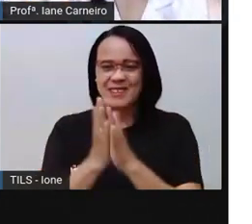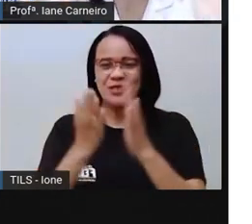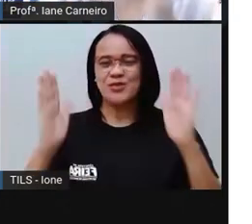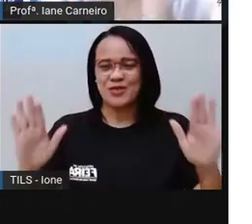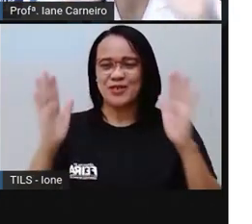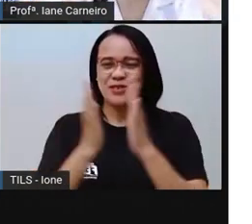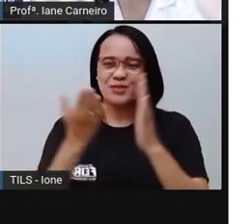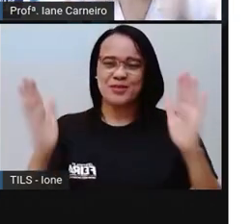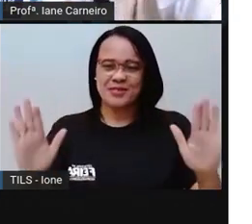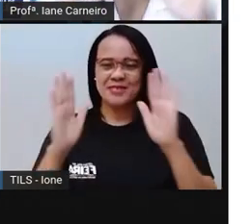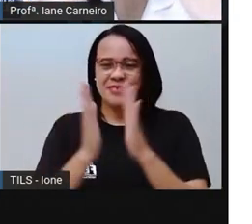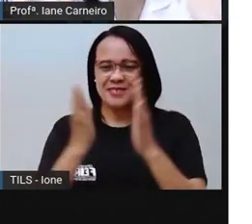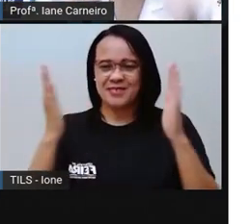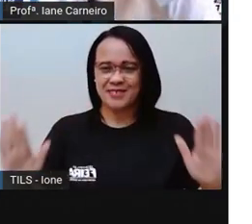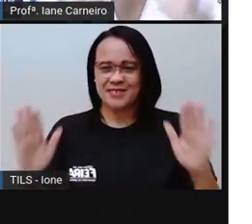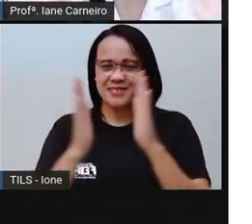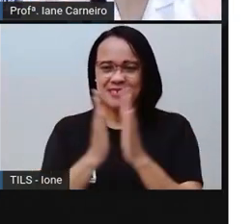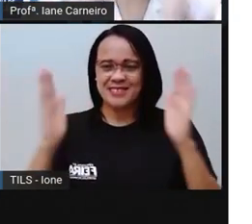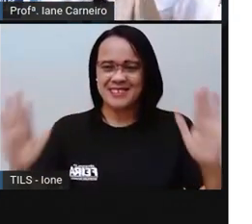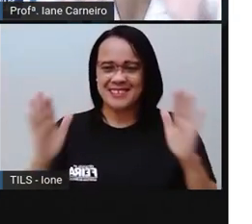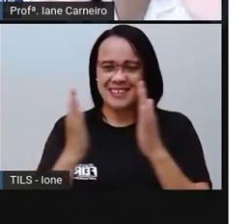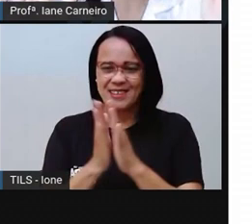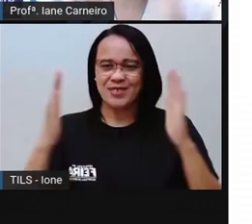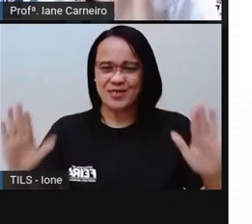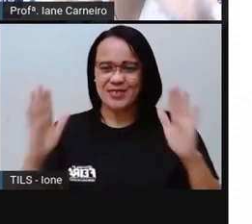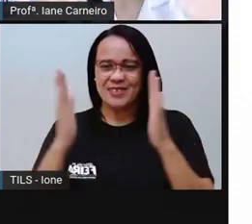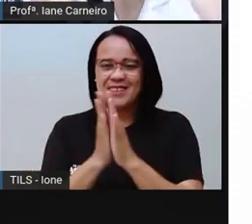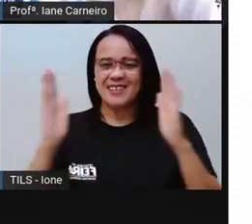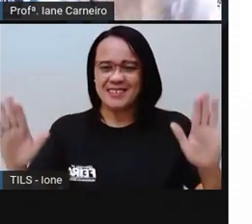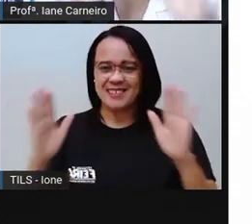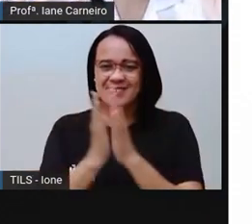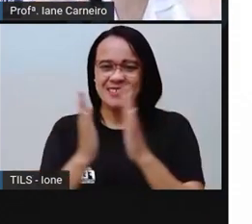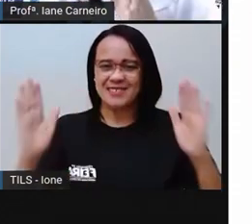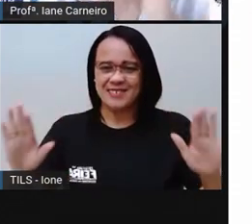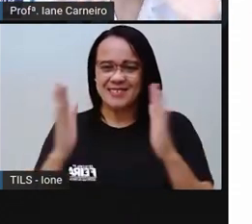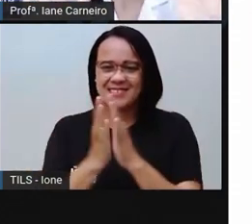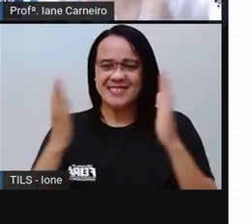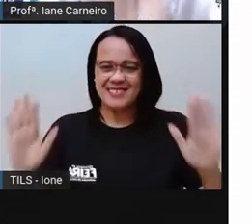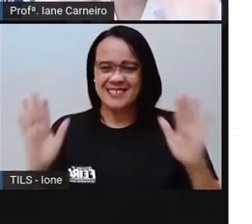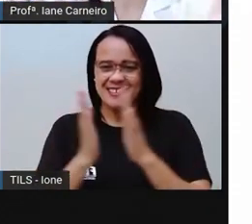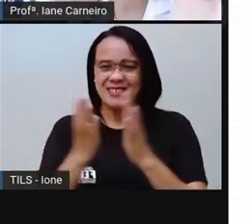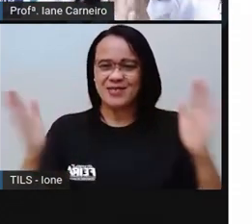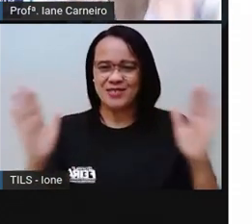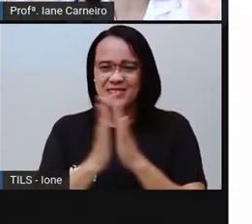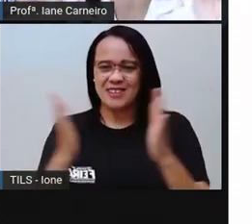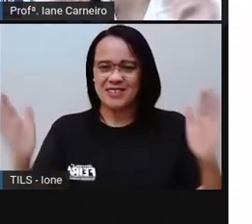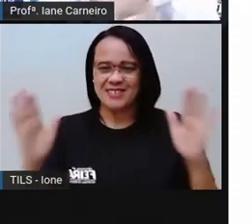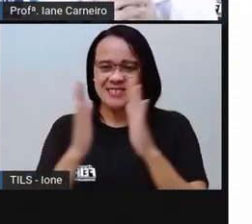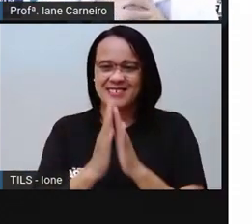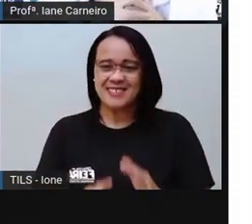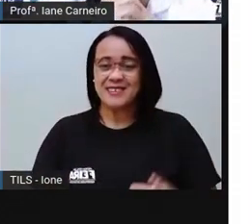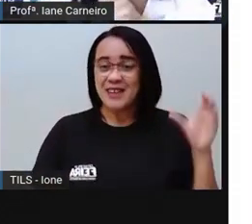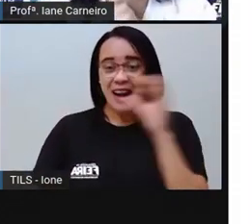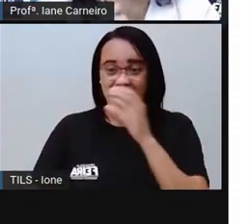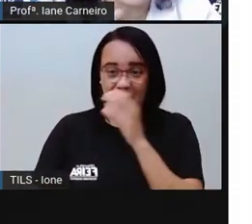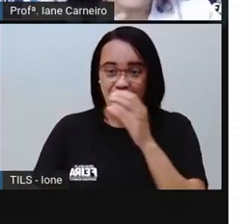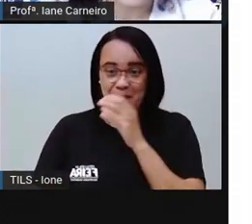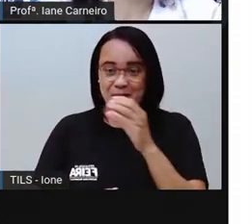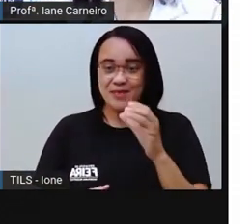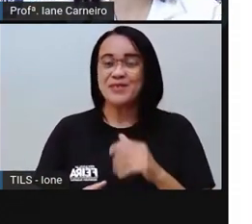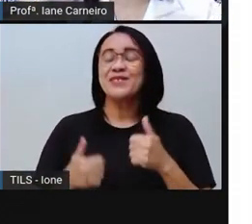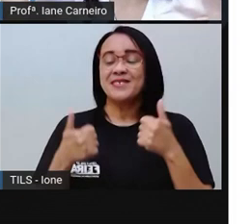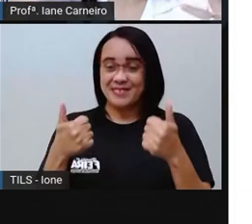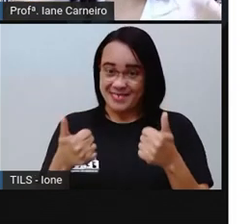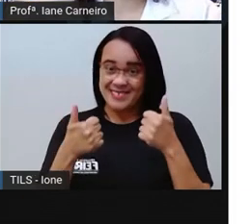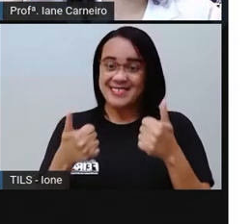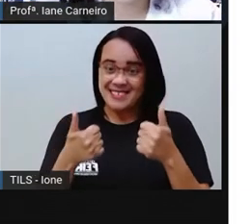quem saiu foi tu. Puxa o rabo da pantera, quem saiu foi ela. Tapa o furo do pneu, quem saiu fui eu. Viram como é?